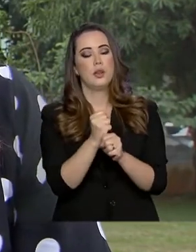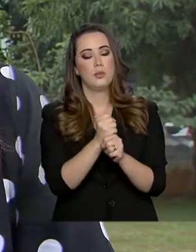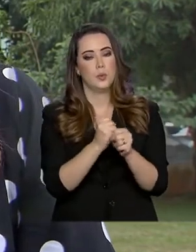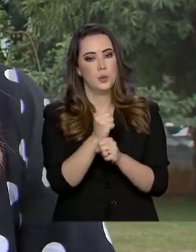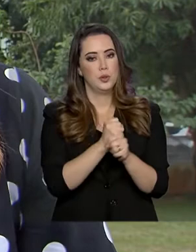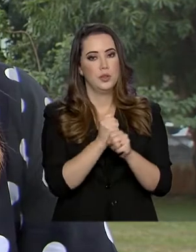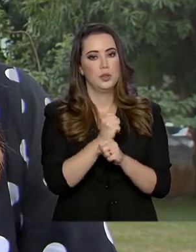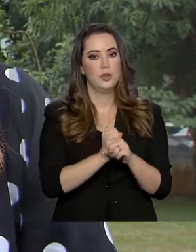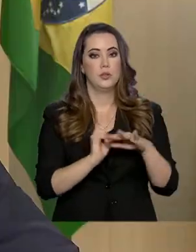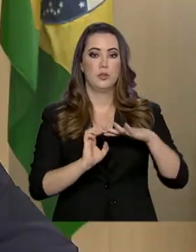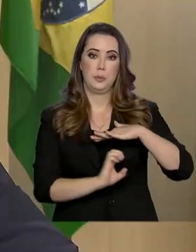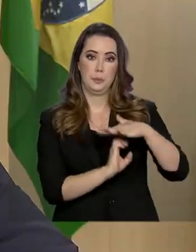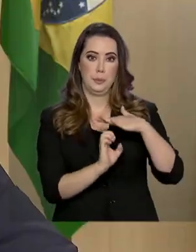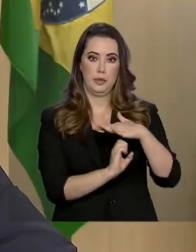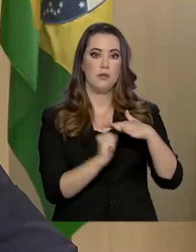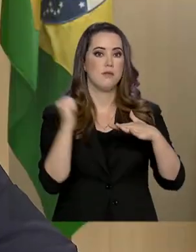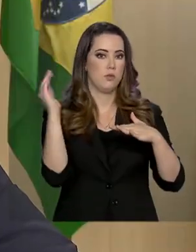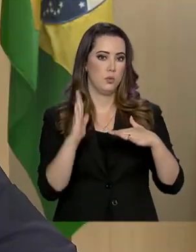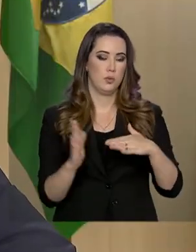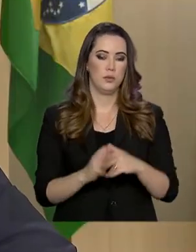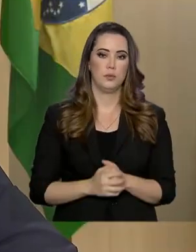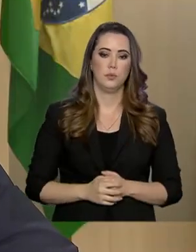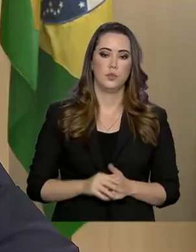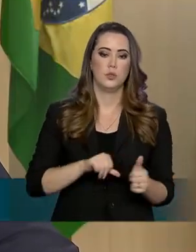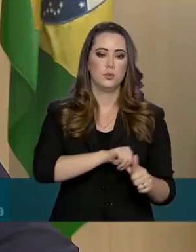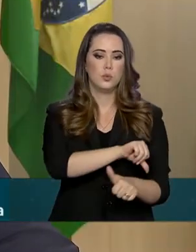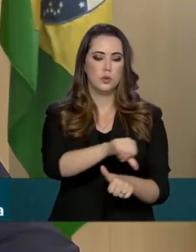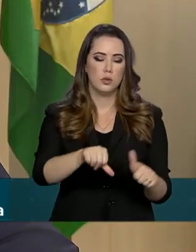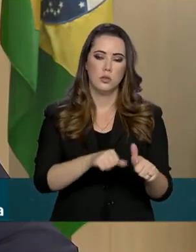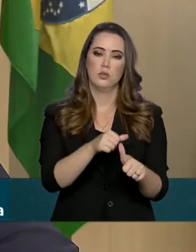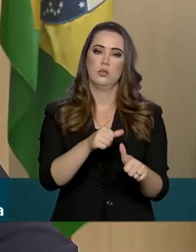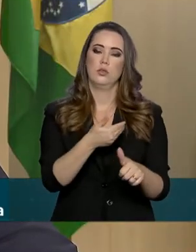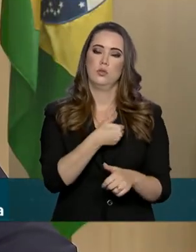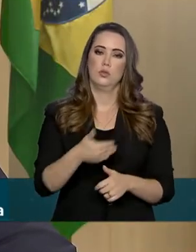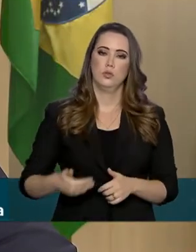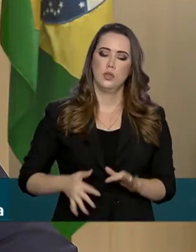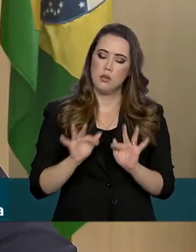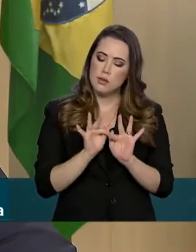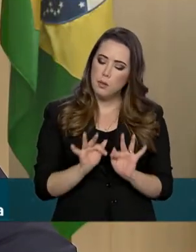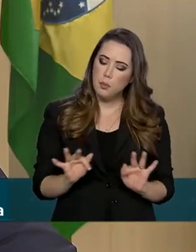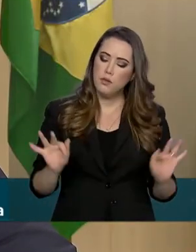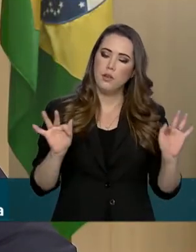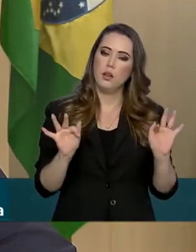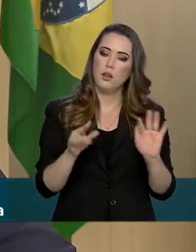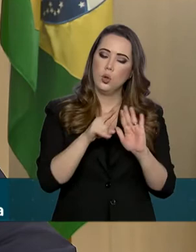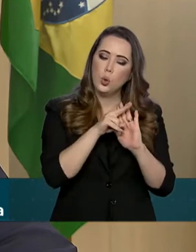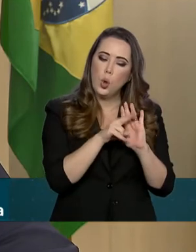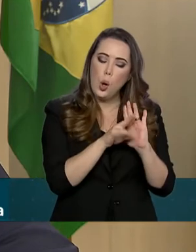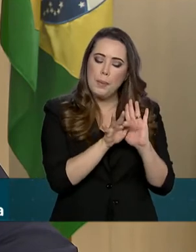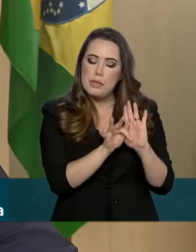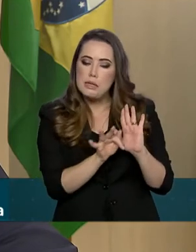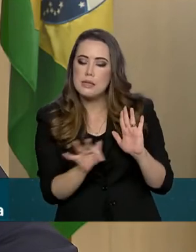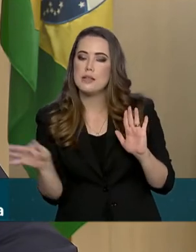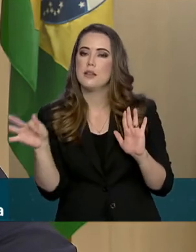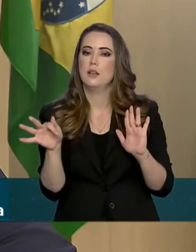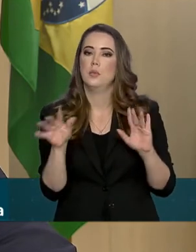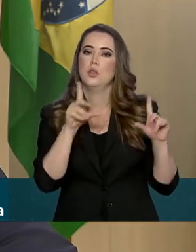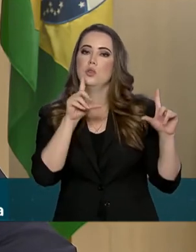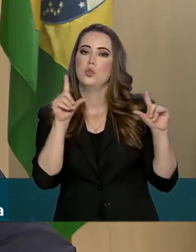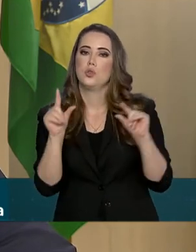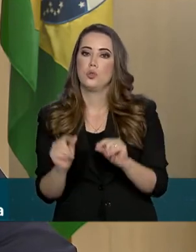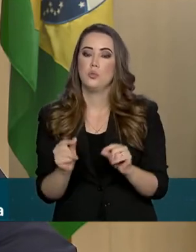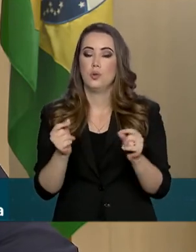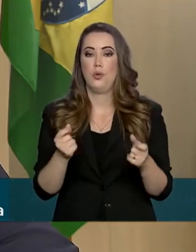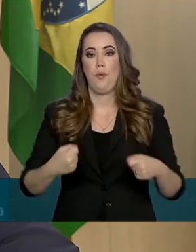empresários brasileiros. Essas mudanças que o governo está fazendo de desregulamentação do mercado de trabalho e de redução dos